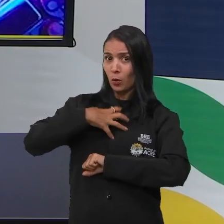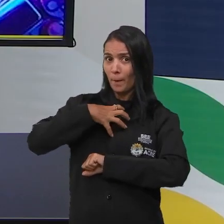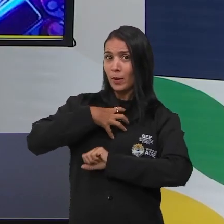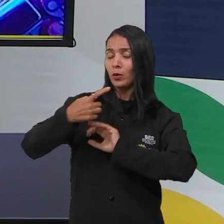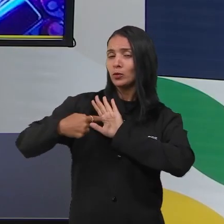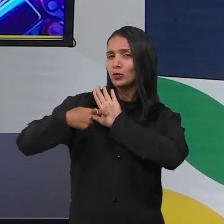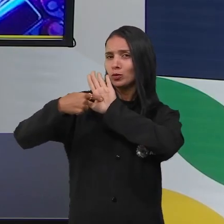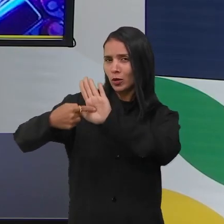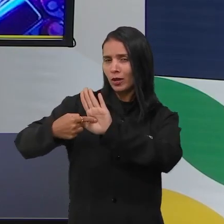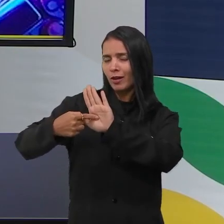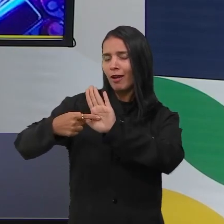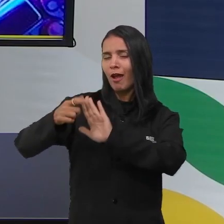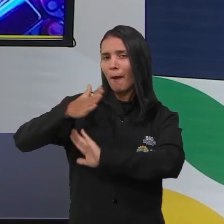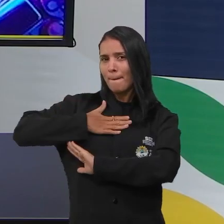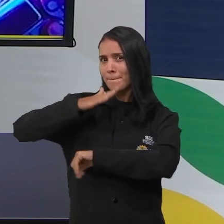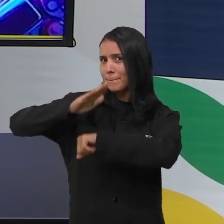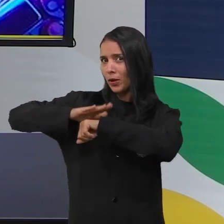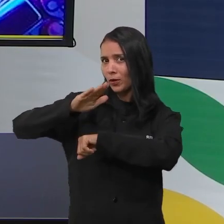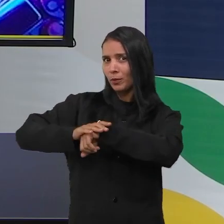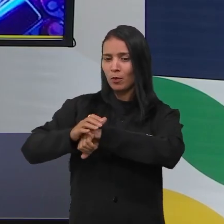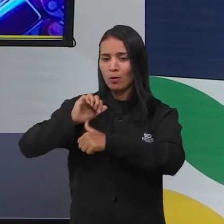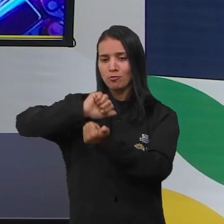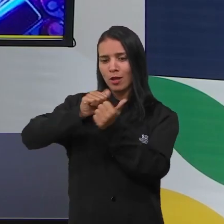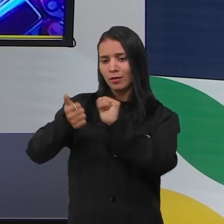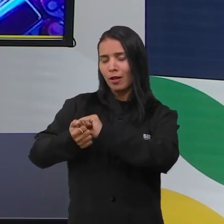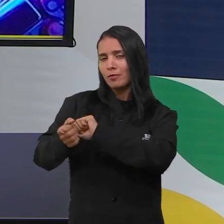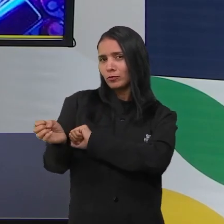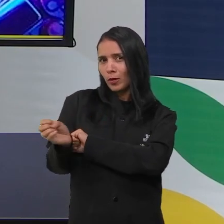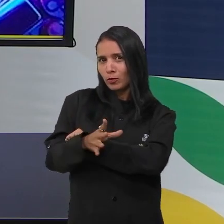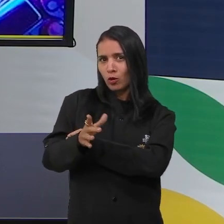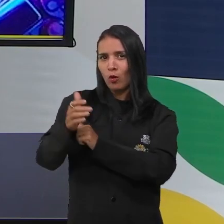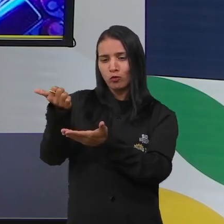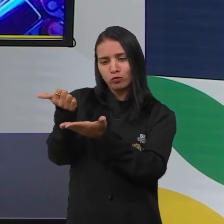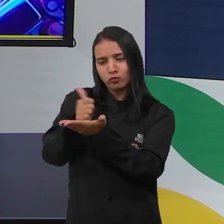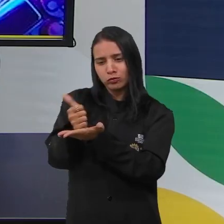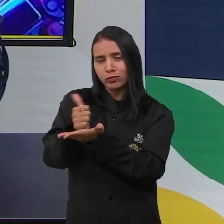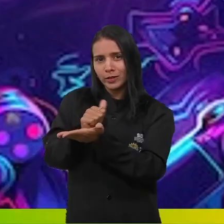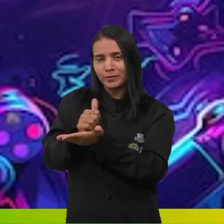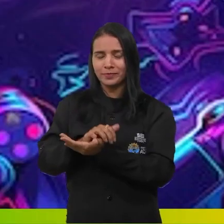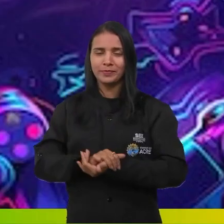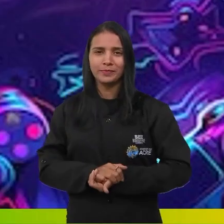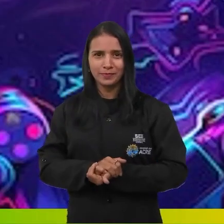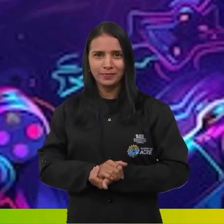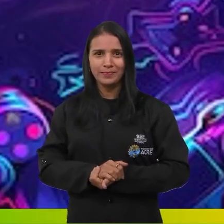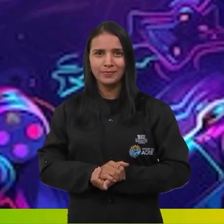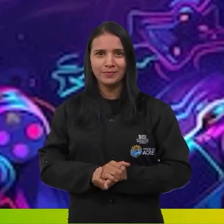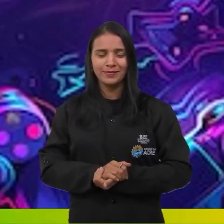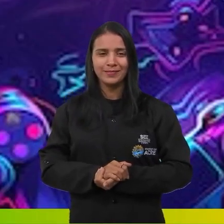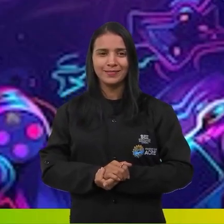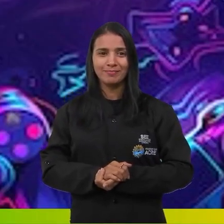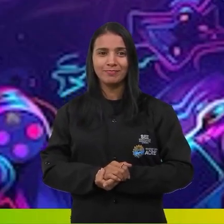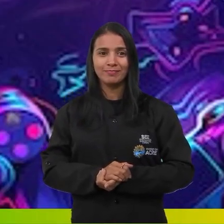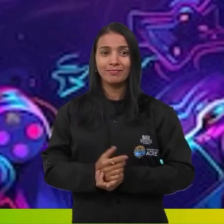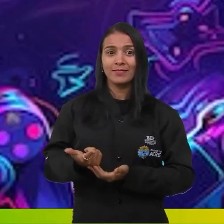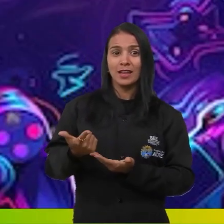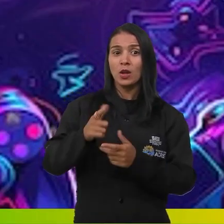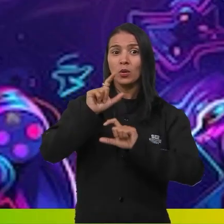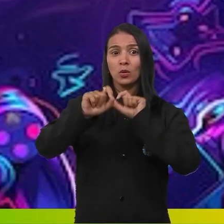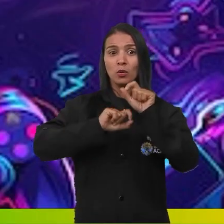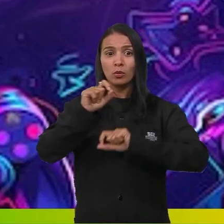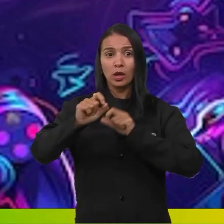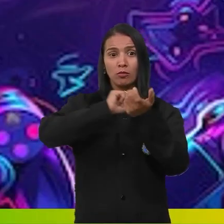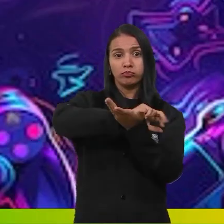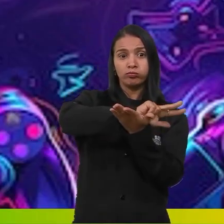vou apresentar na estrutura de um game, ok? Então, o próximo, multissemiótico,